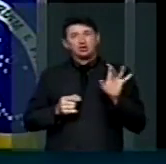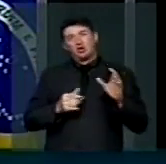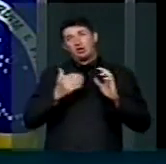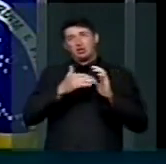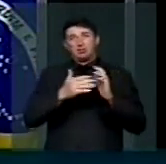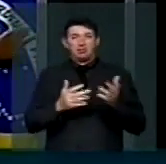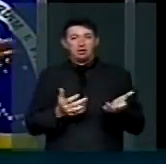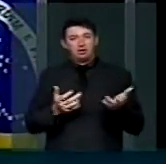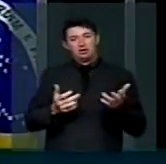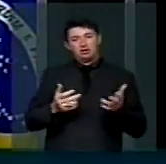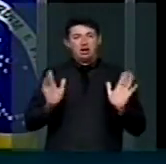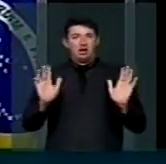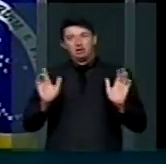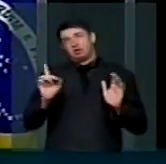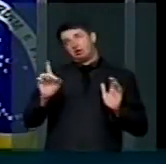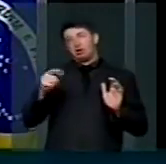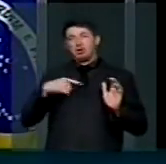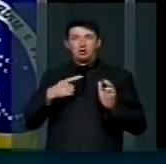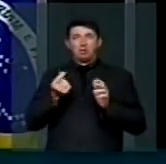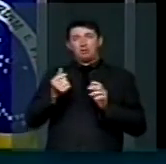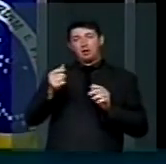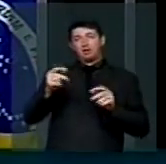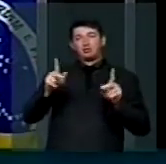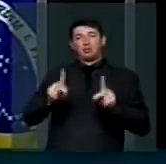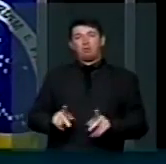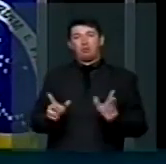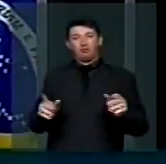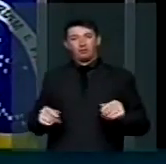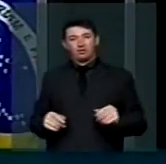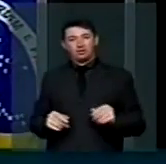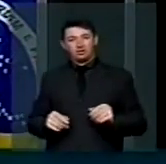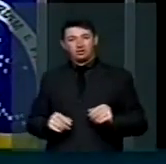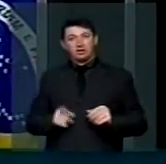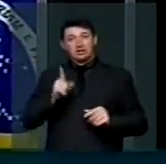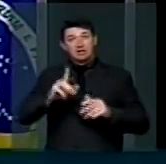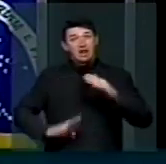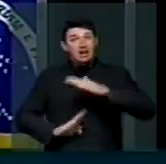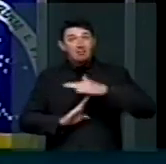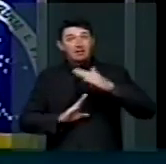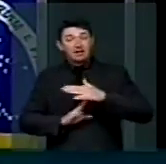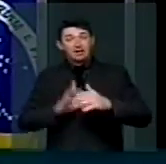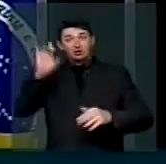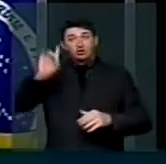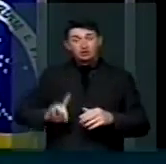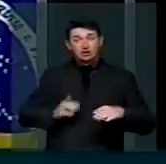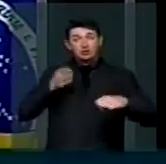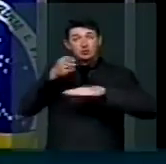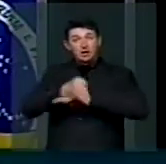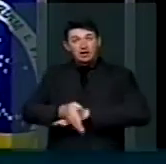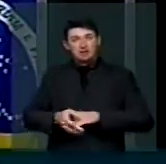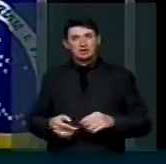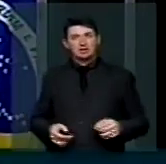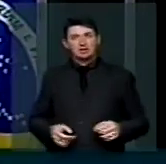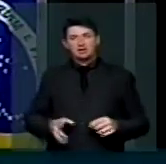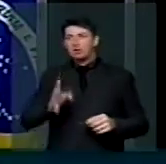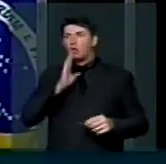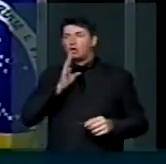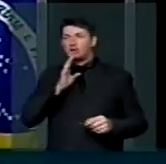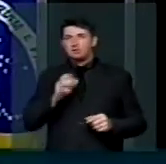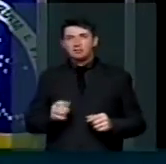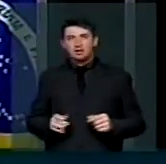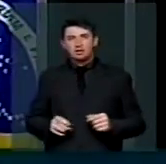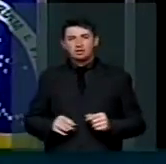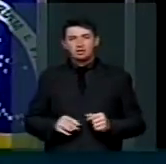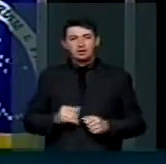um e-mailzinho, aí não, eu tenho um preço popular. Ora, isso é restrição ao direito ao acesso ao